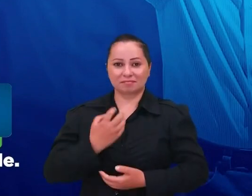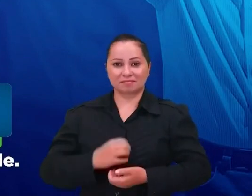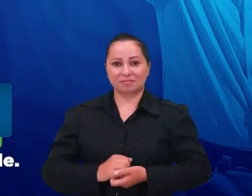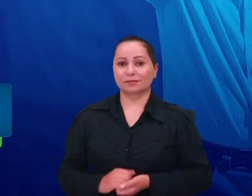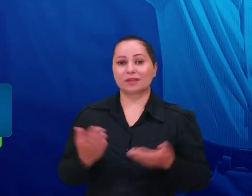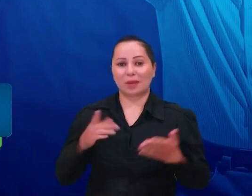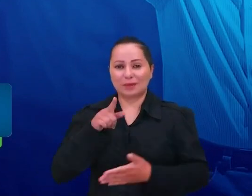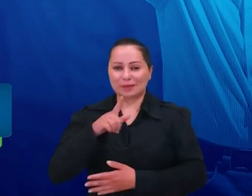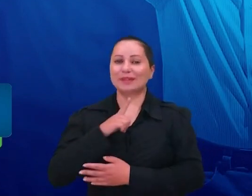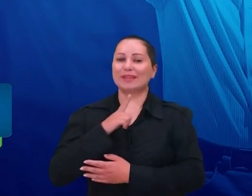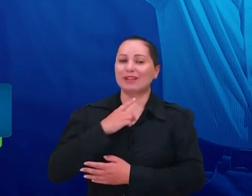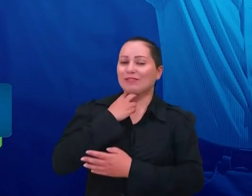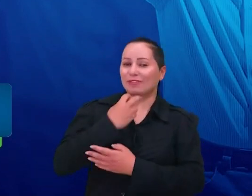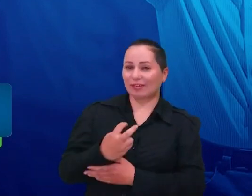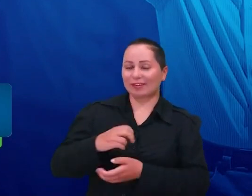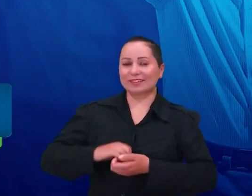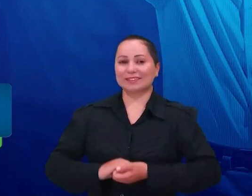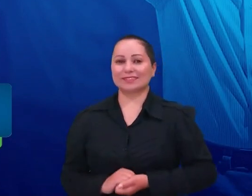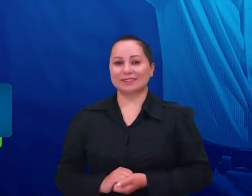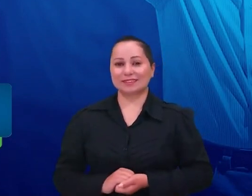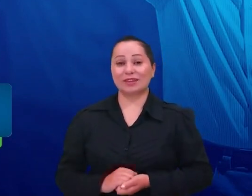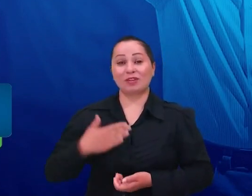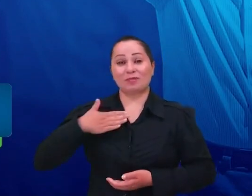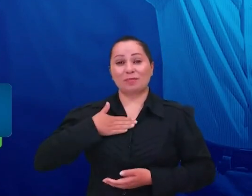e seriedade. Agora você tem voz.